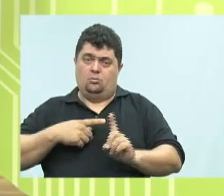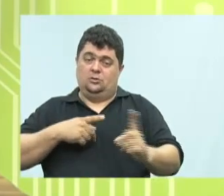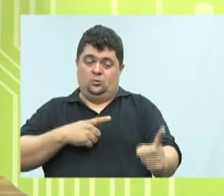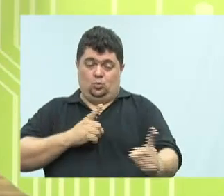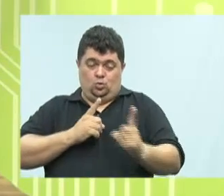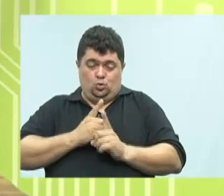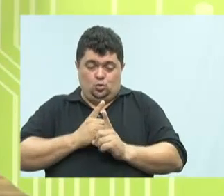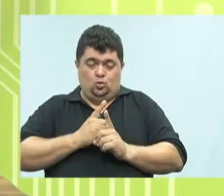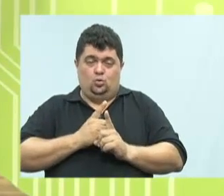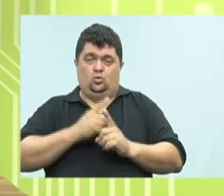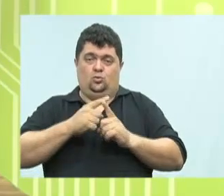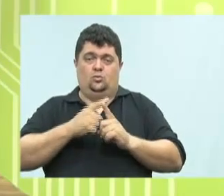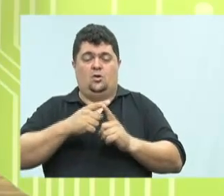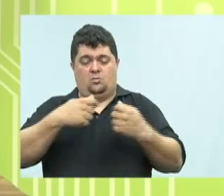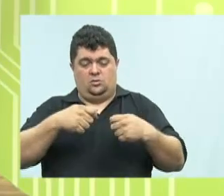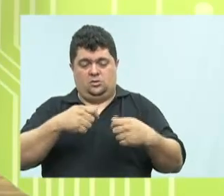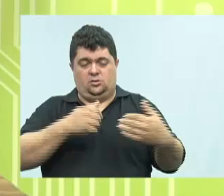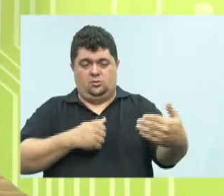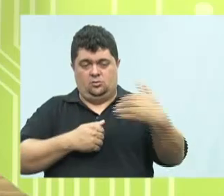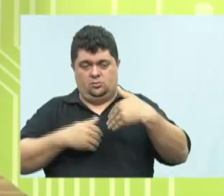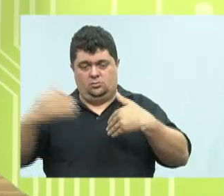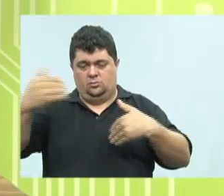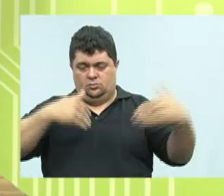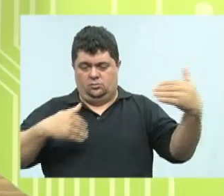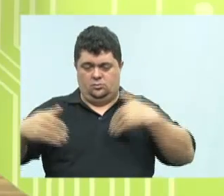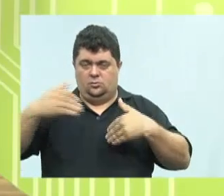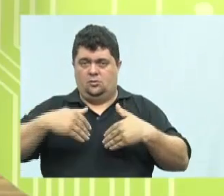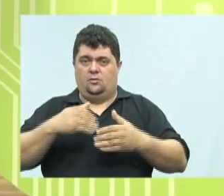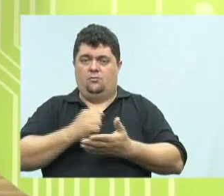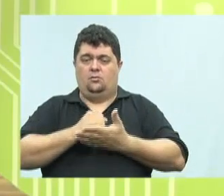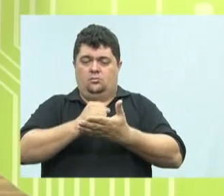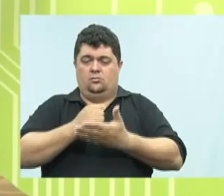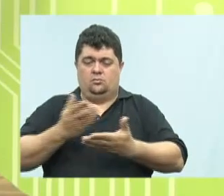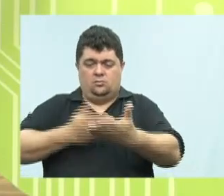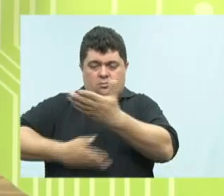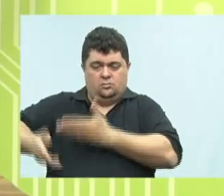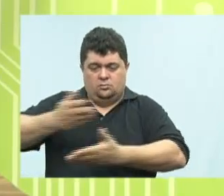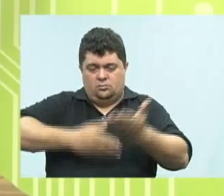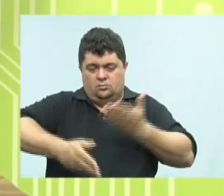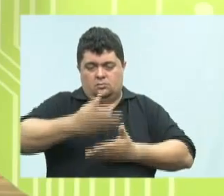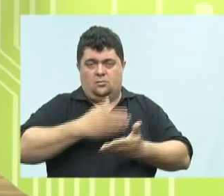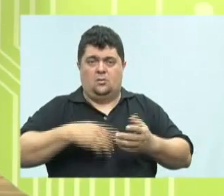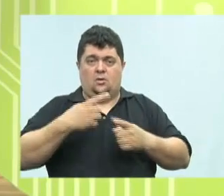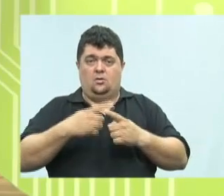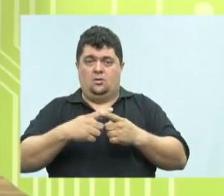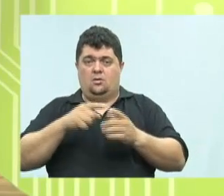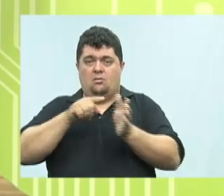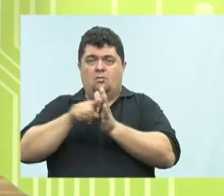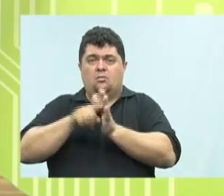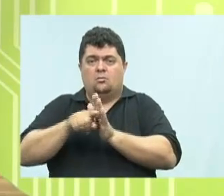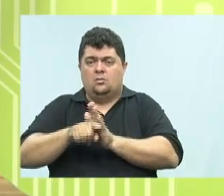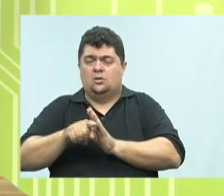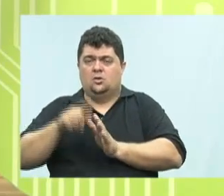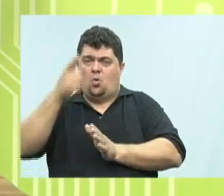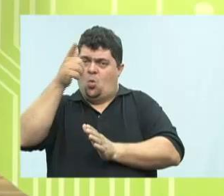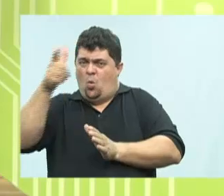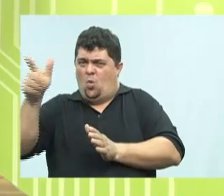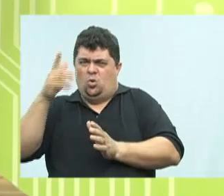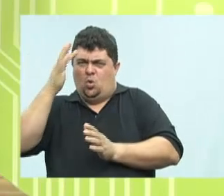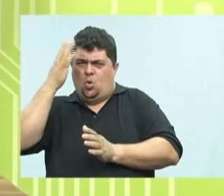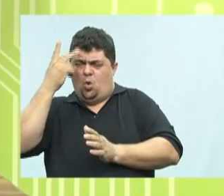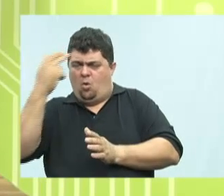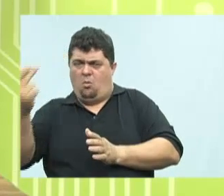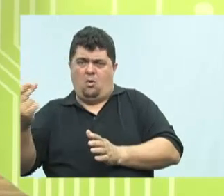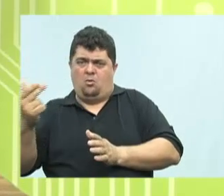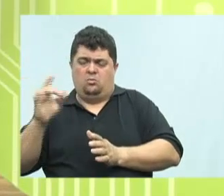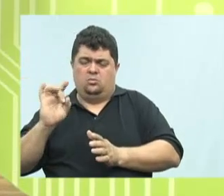pesquisa-intervenção, ela difere da pesquisa participante, porque a pesquisa participante, ela só se preocupa, né? Não é que